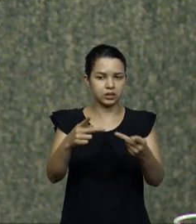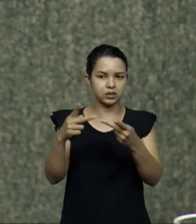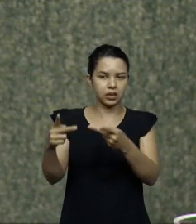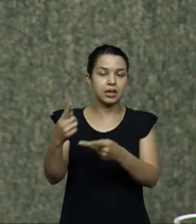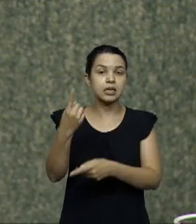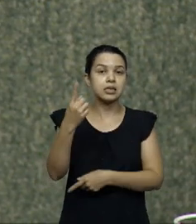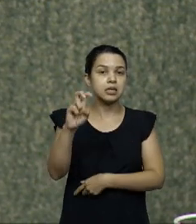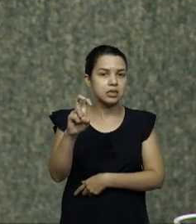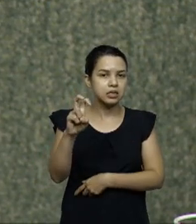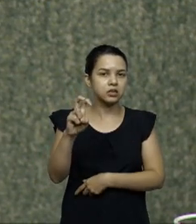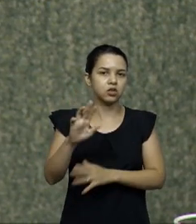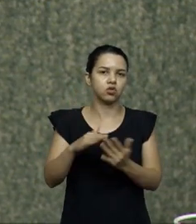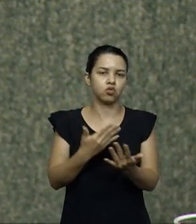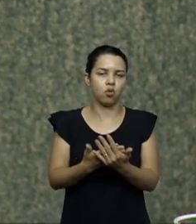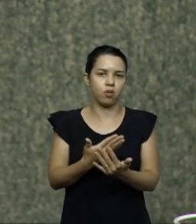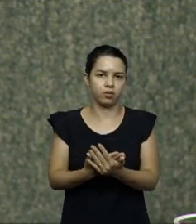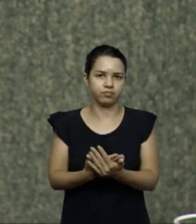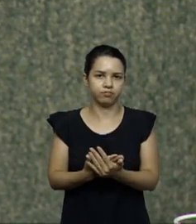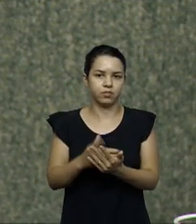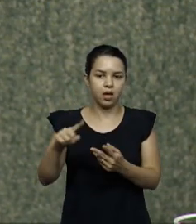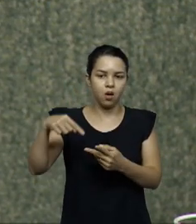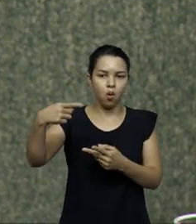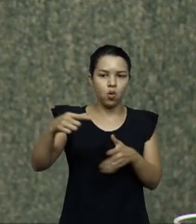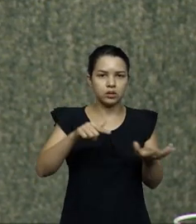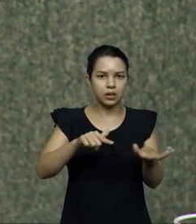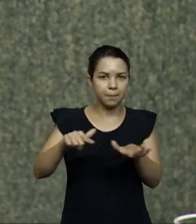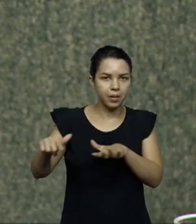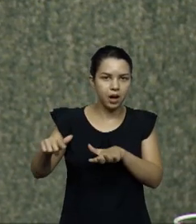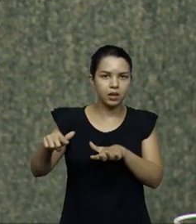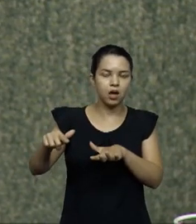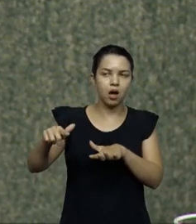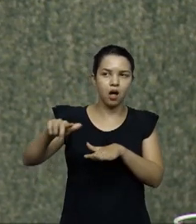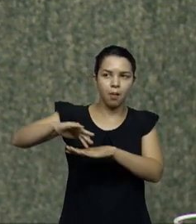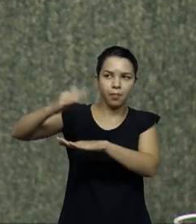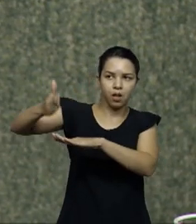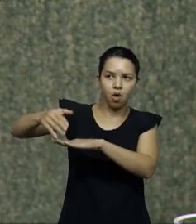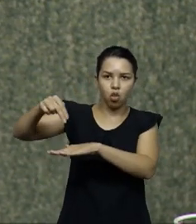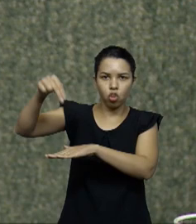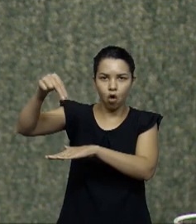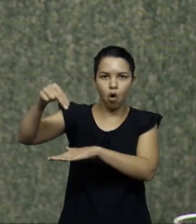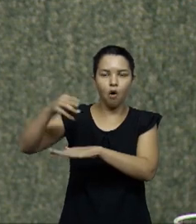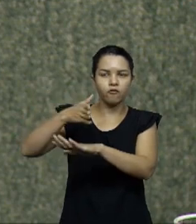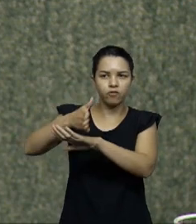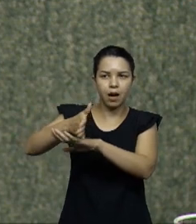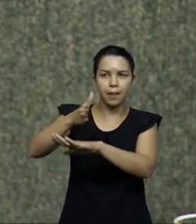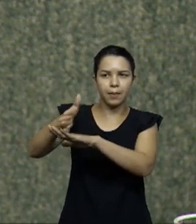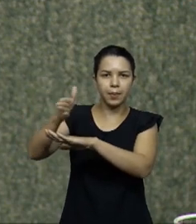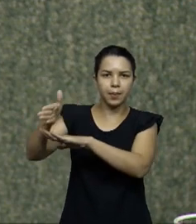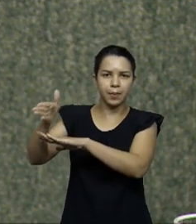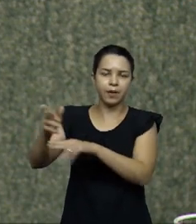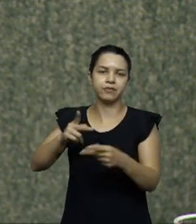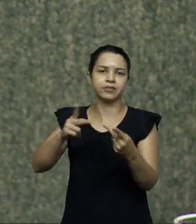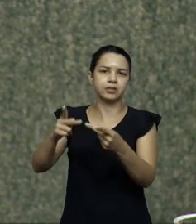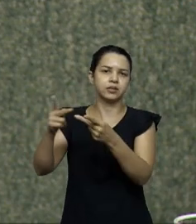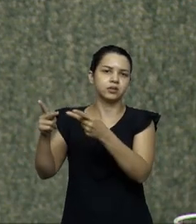semana que vem né Miguel vamos lá para o planalto Norte e vamos visitar fazer uma varredura